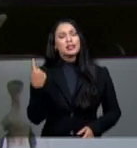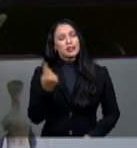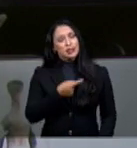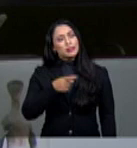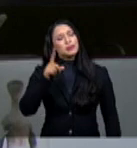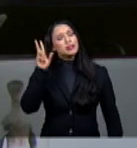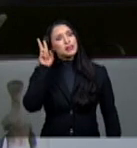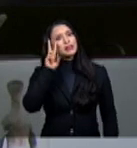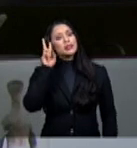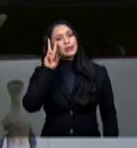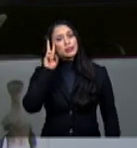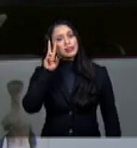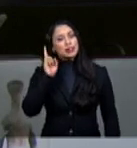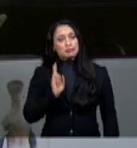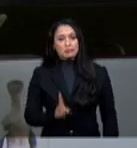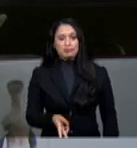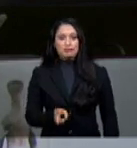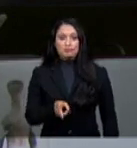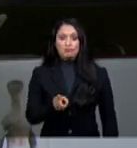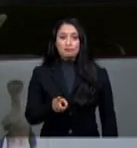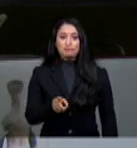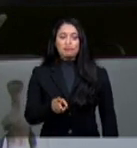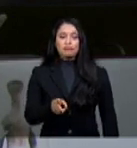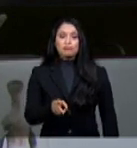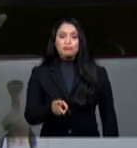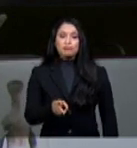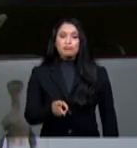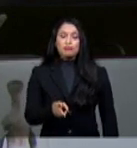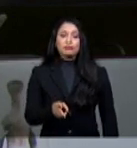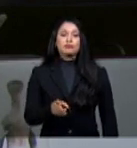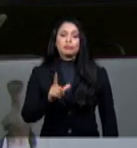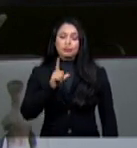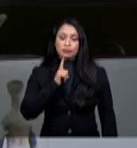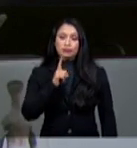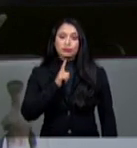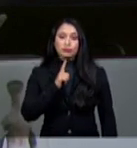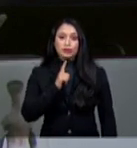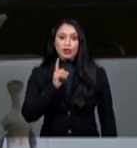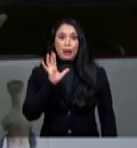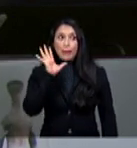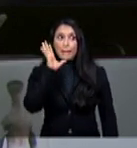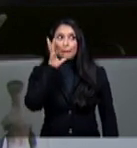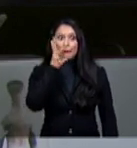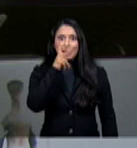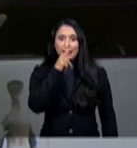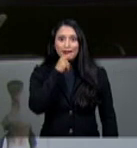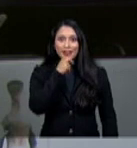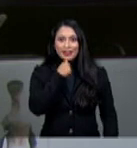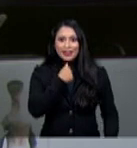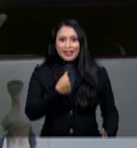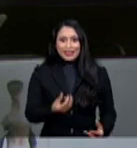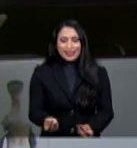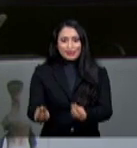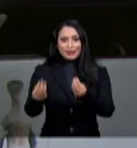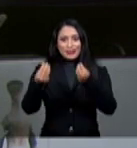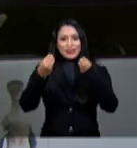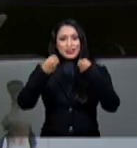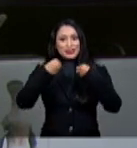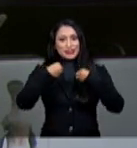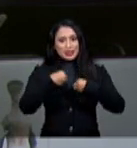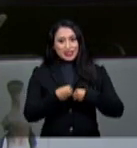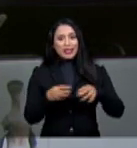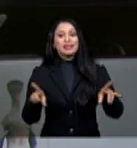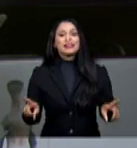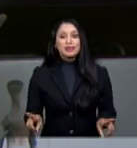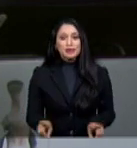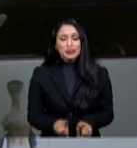sempre. Você, além de injetar beleza nas nossas veias, você injetou